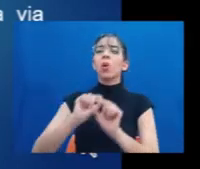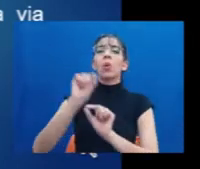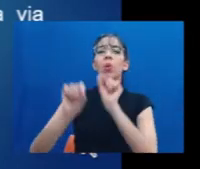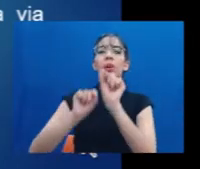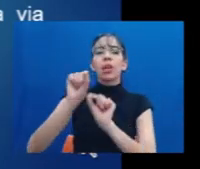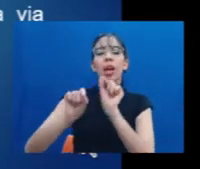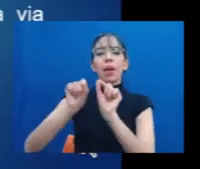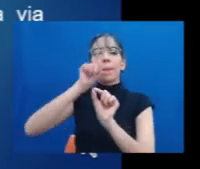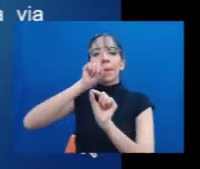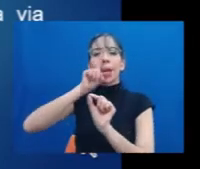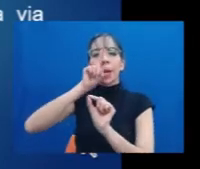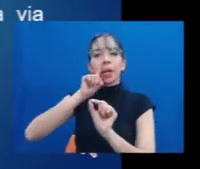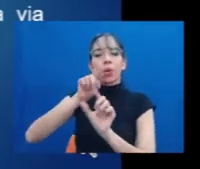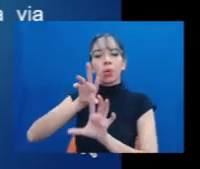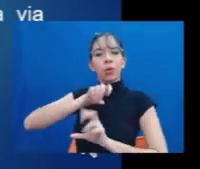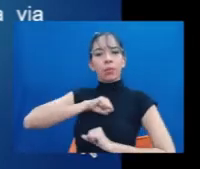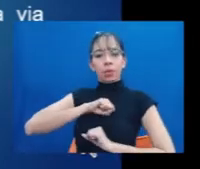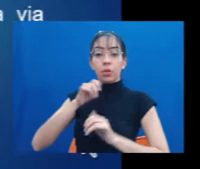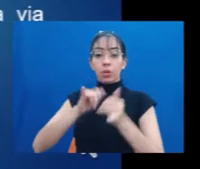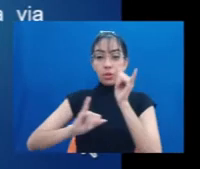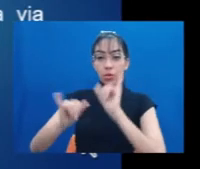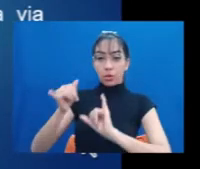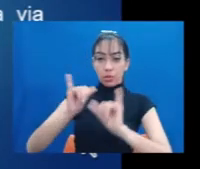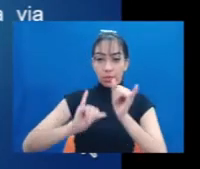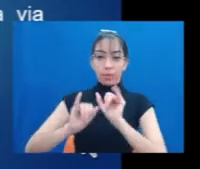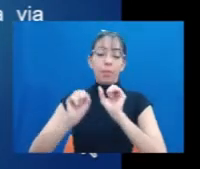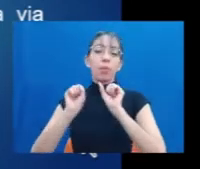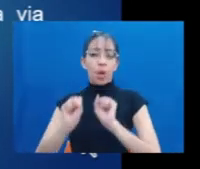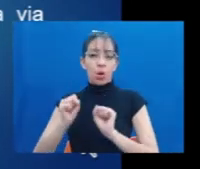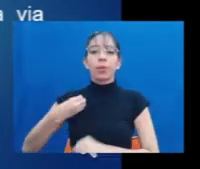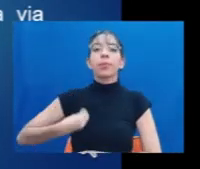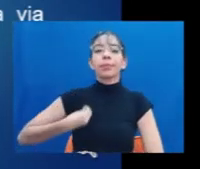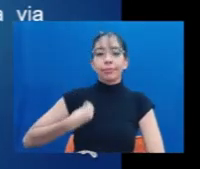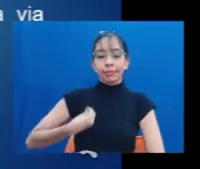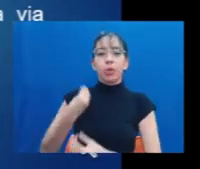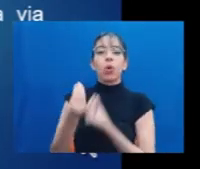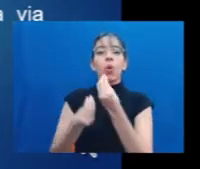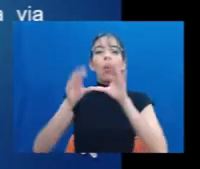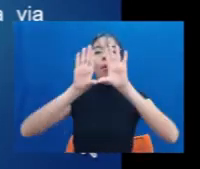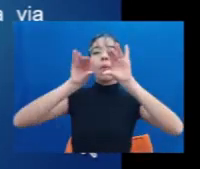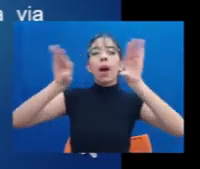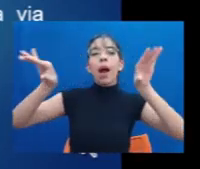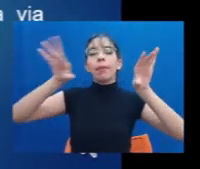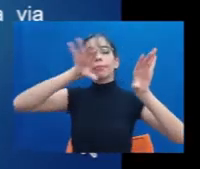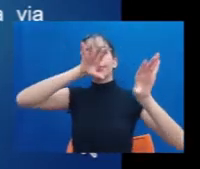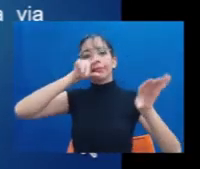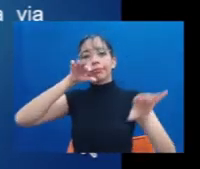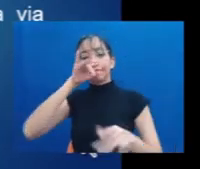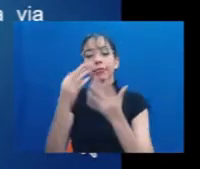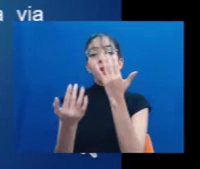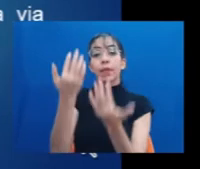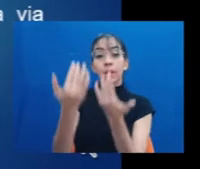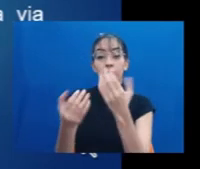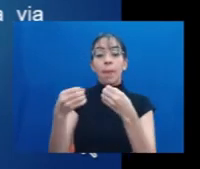Então, o que são esses contaminantes químicos que são o tema da nossa aula de hoje? Eles podem estar presentes no ar na forma de gases ou vapores ou